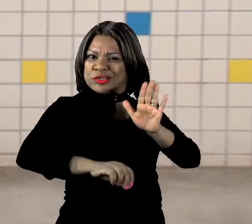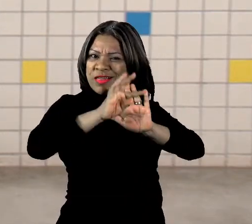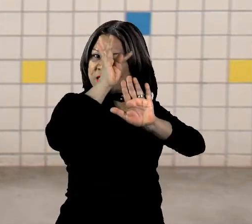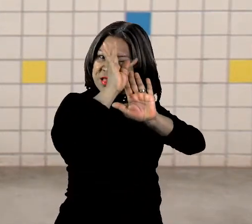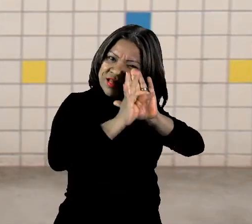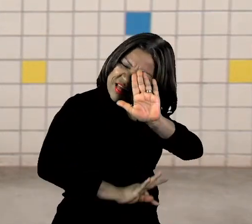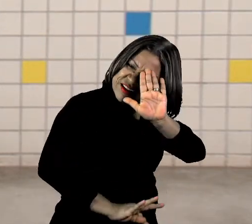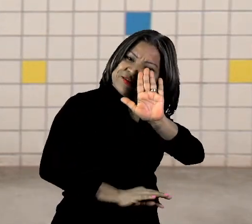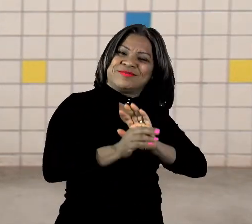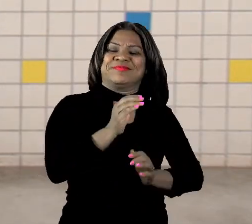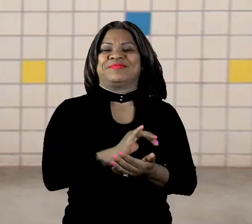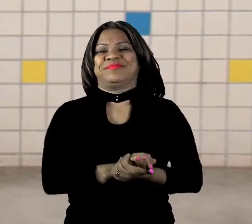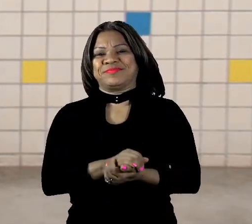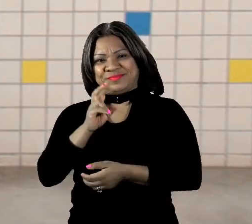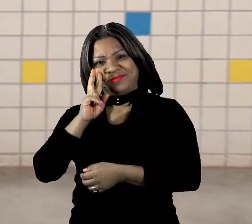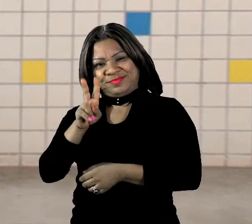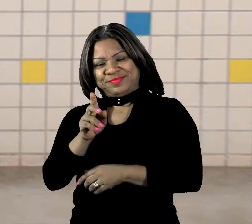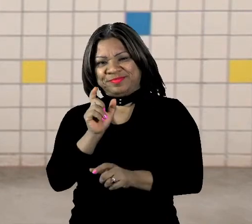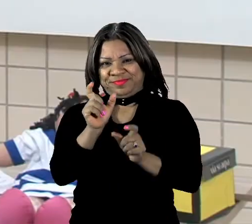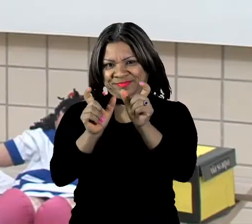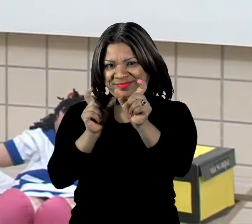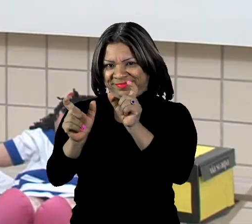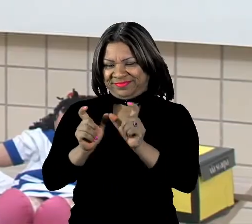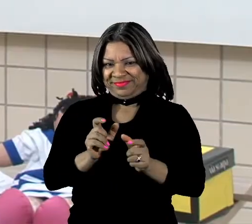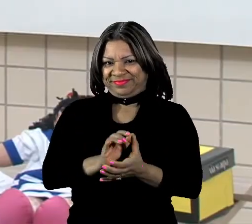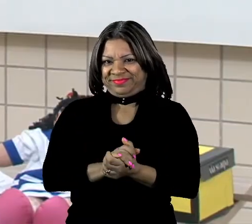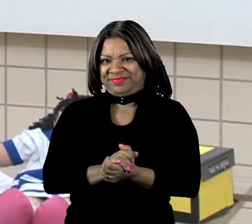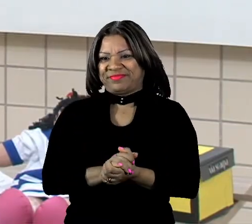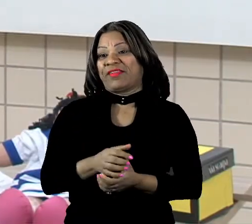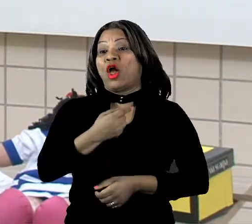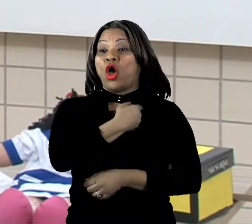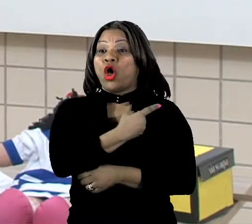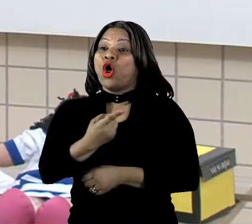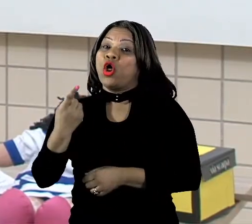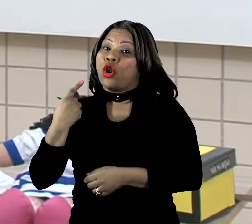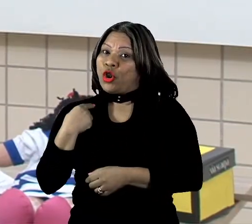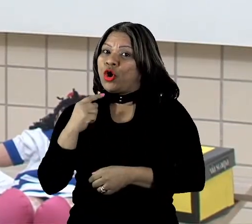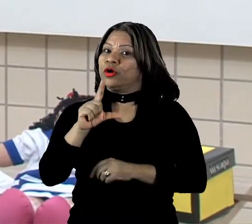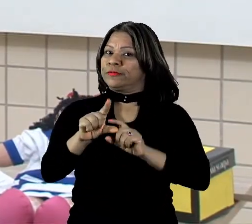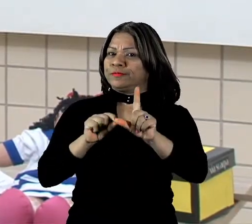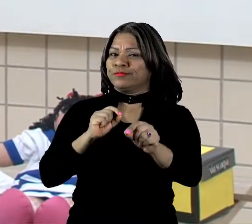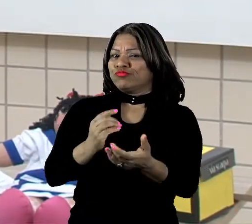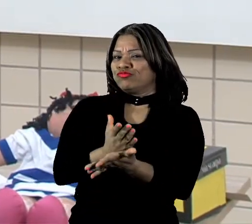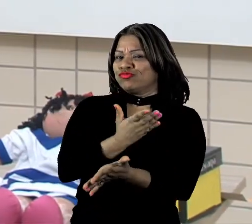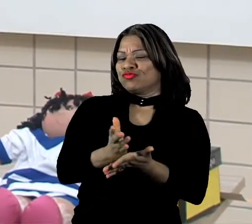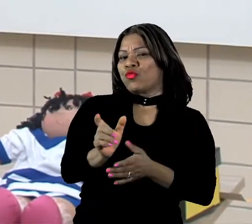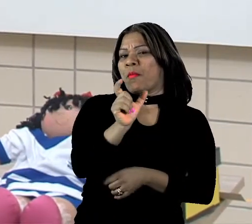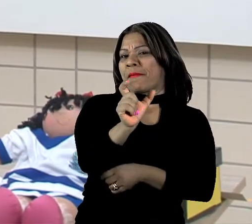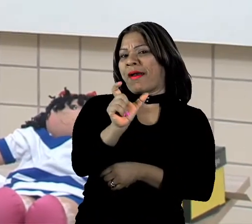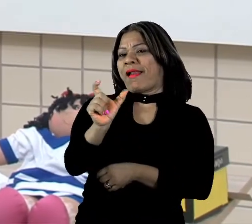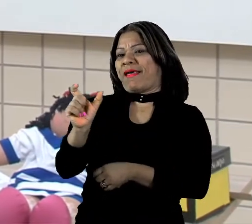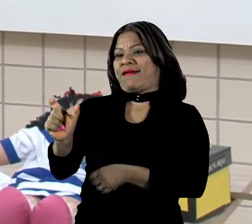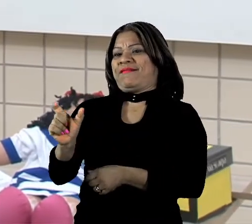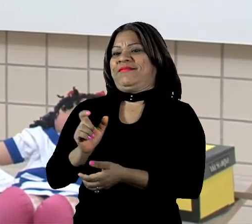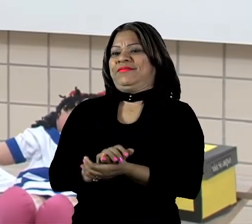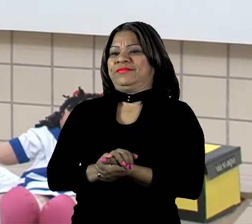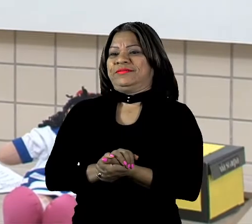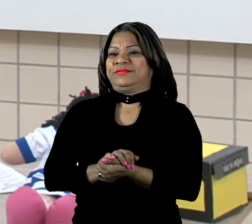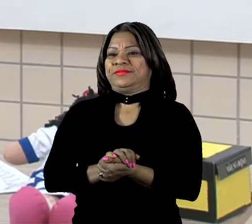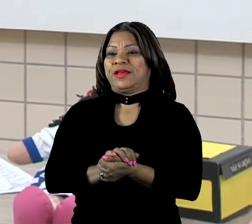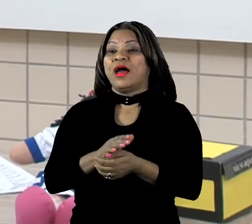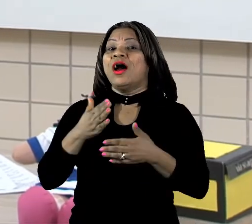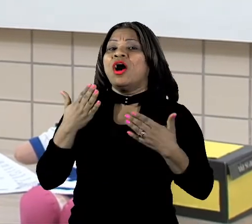ver as palavras? Nós escolhemos algumas palavras o quê? Olha só. Essa palavra